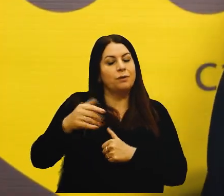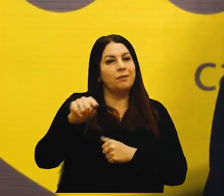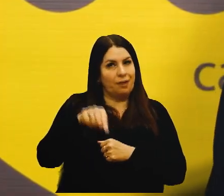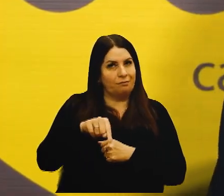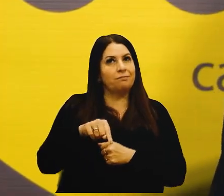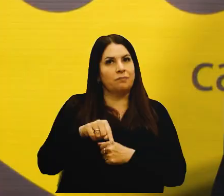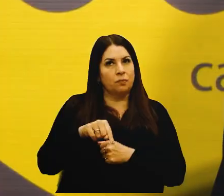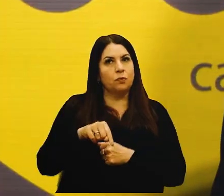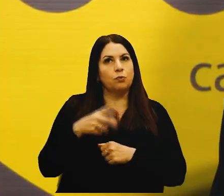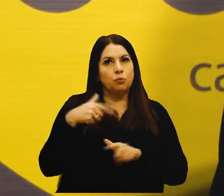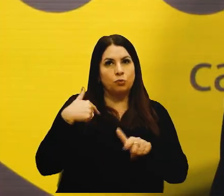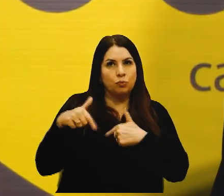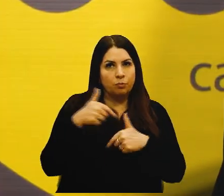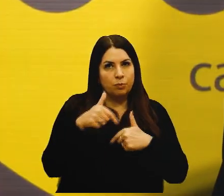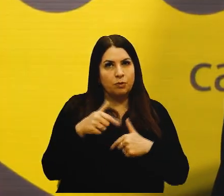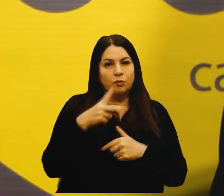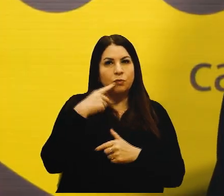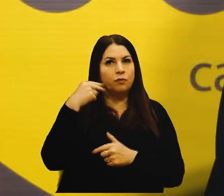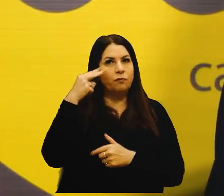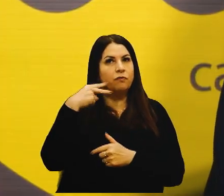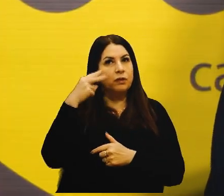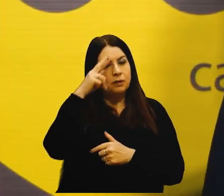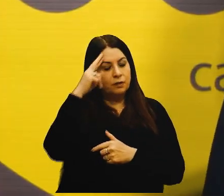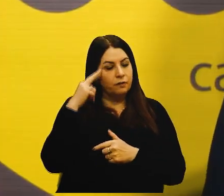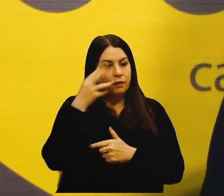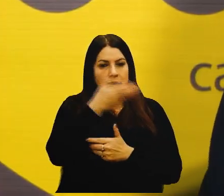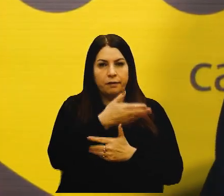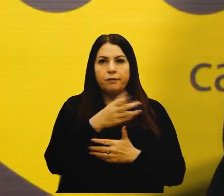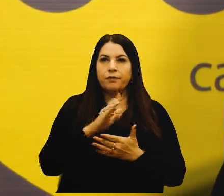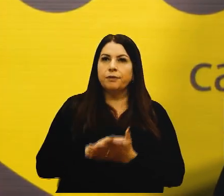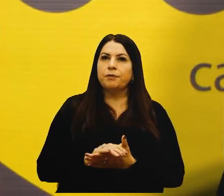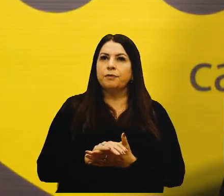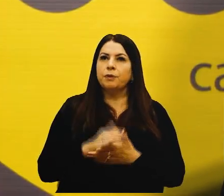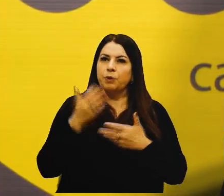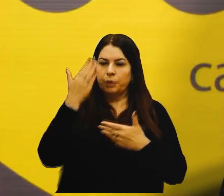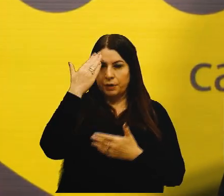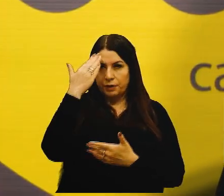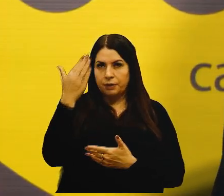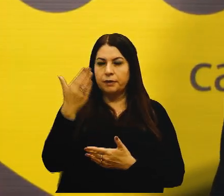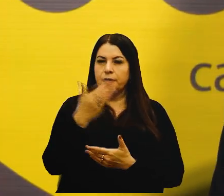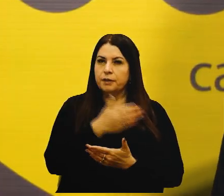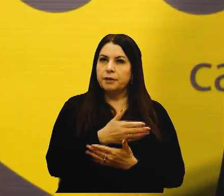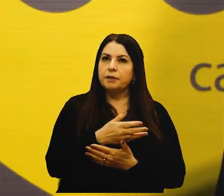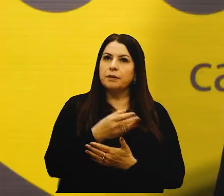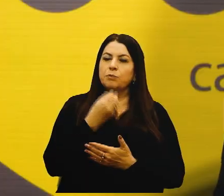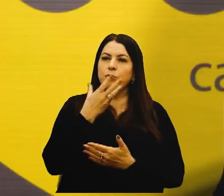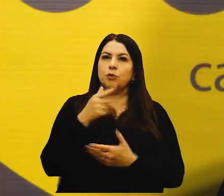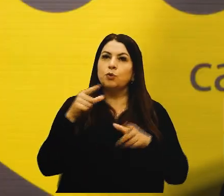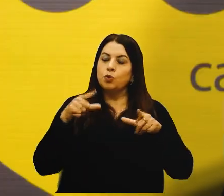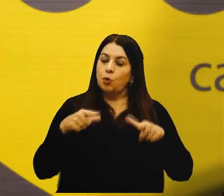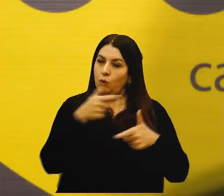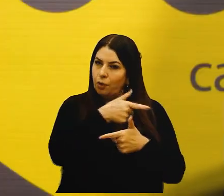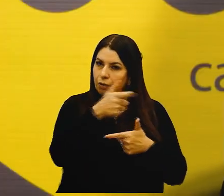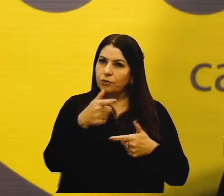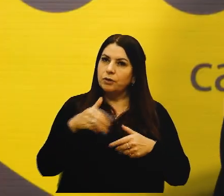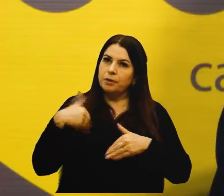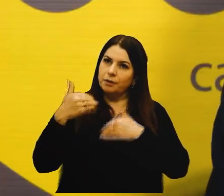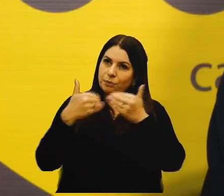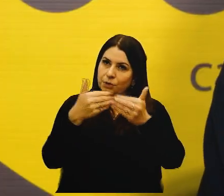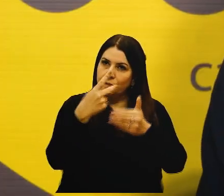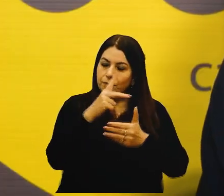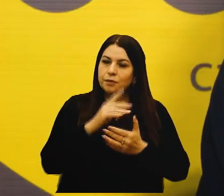que com tanto trabalho que nem o vereador Rafael Bueno, ao qual eu quero agradecer muito e desejar muita sorte nessa